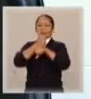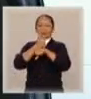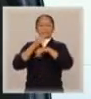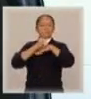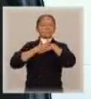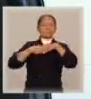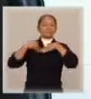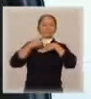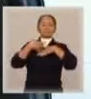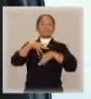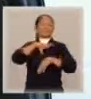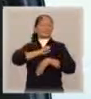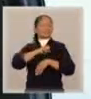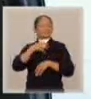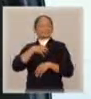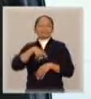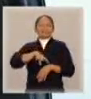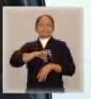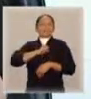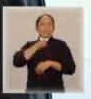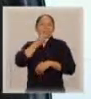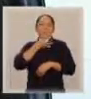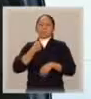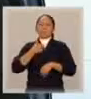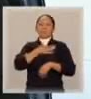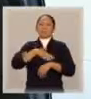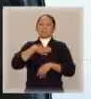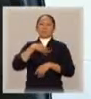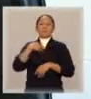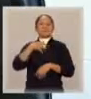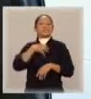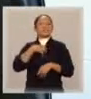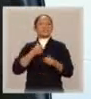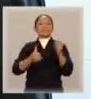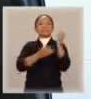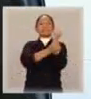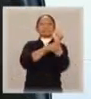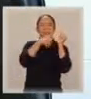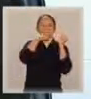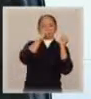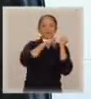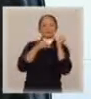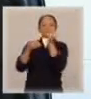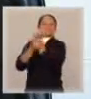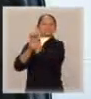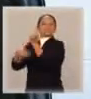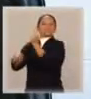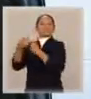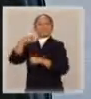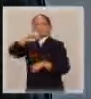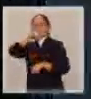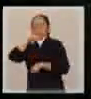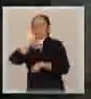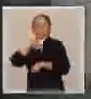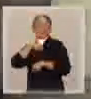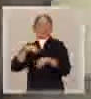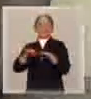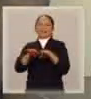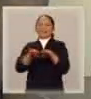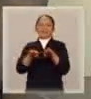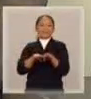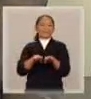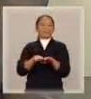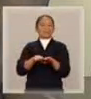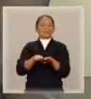sente amada e percebe que tem segurança tanto do lado do pai quanto do lado da mãe, quando os dois não vivem mais juntos. A guarda